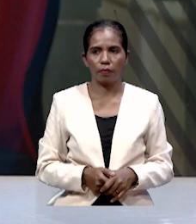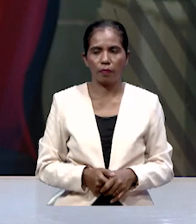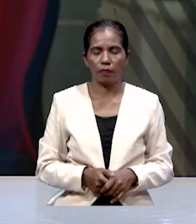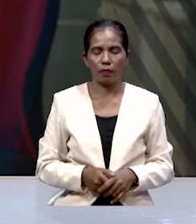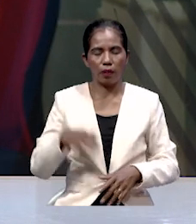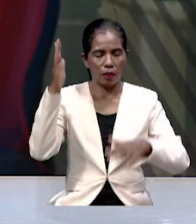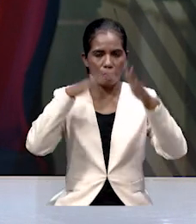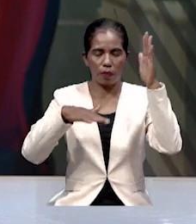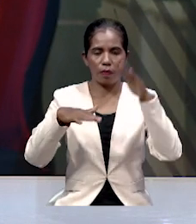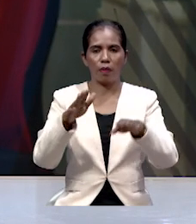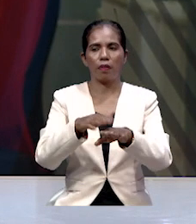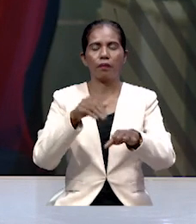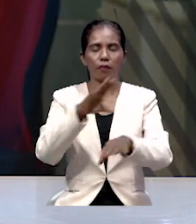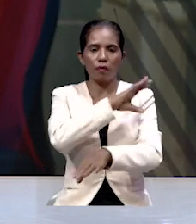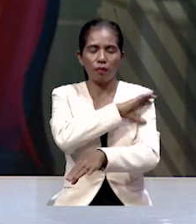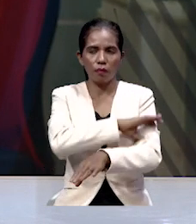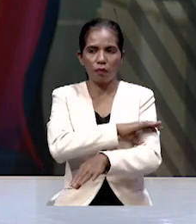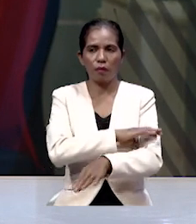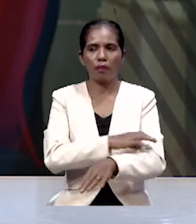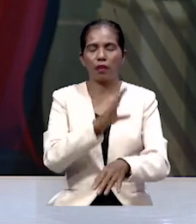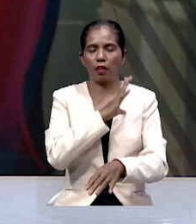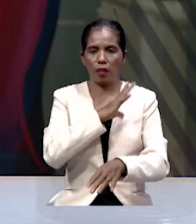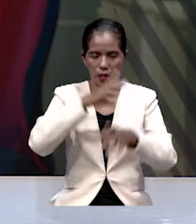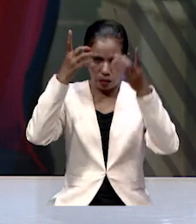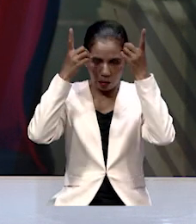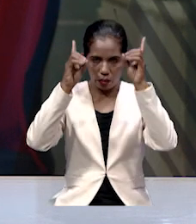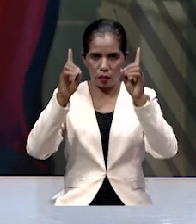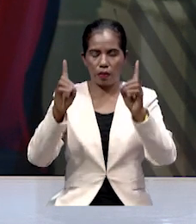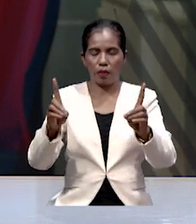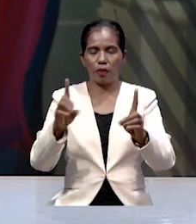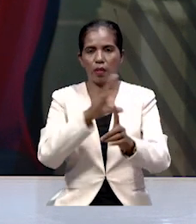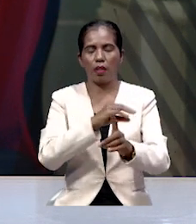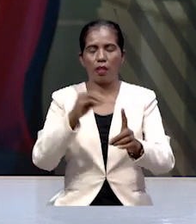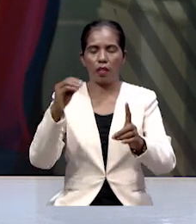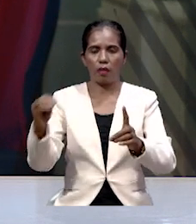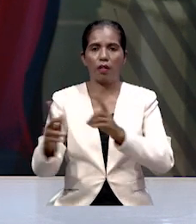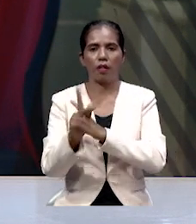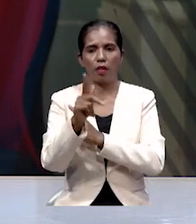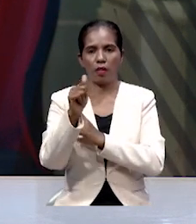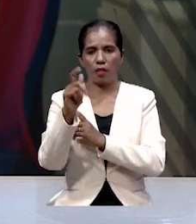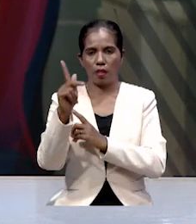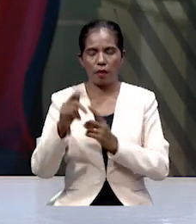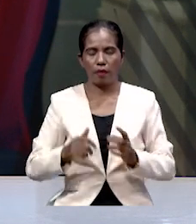Problema recrutamento guarda florestal sem reindecisão russa comissão anticorrupção.